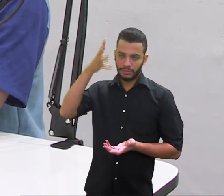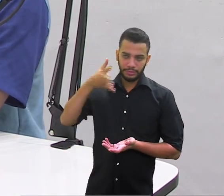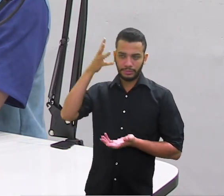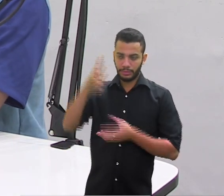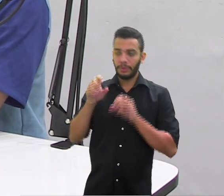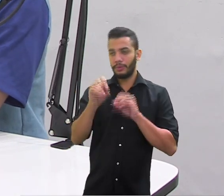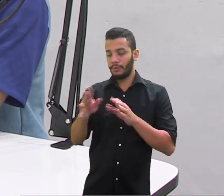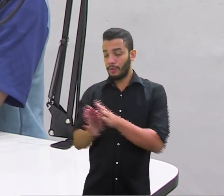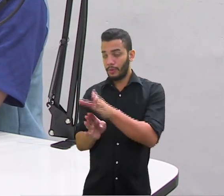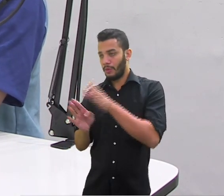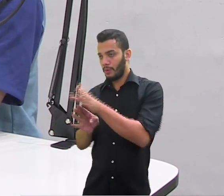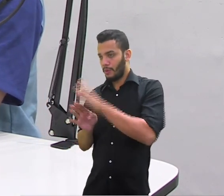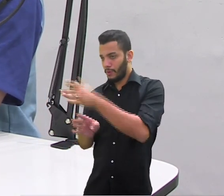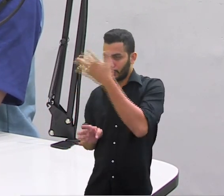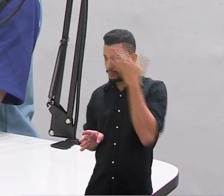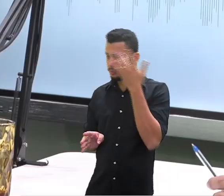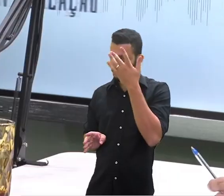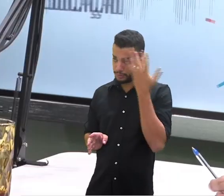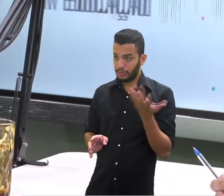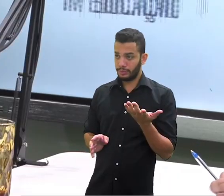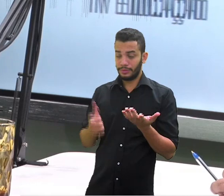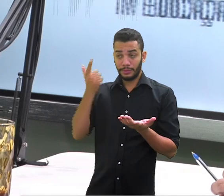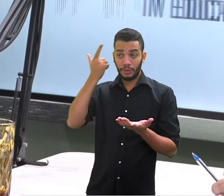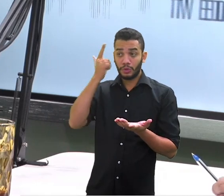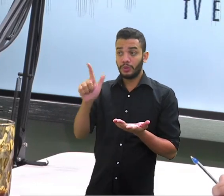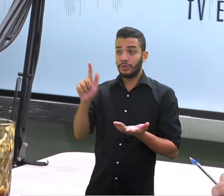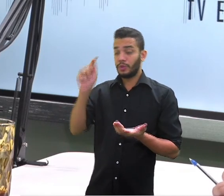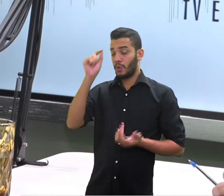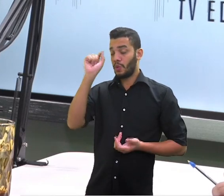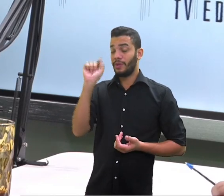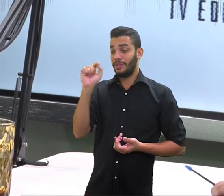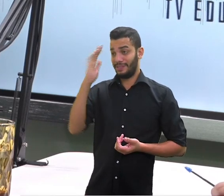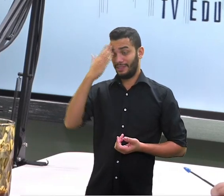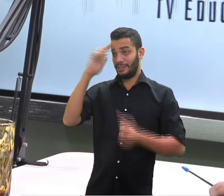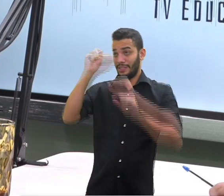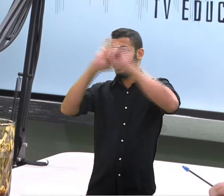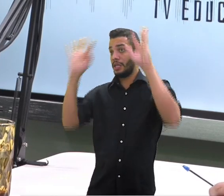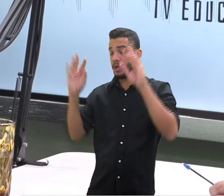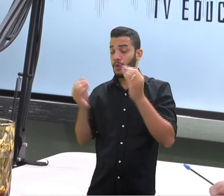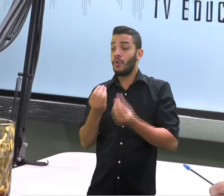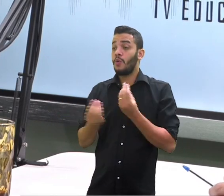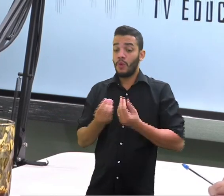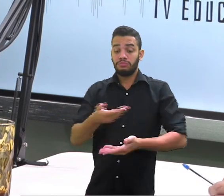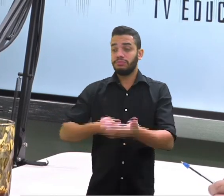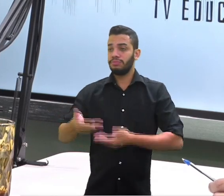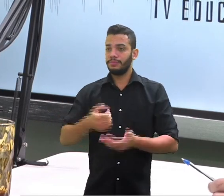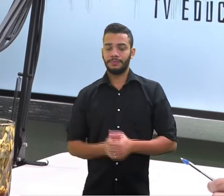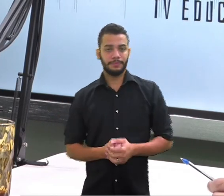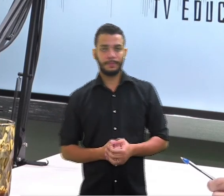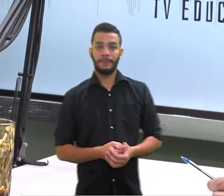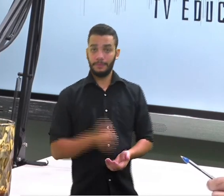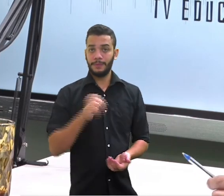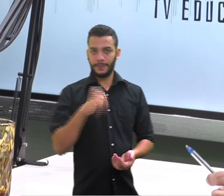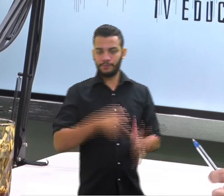gente- violência, como o senhor disse, essa violência aconteceu na escola, mas ela veio de onde? De casa. de casa. De casa. Às vezes o